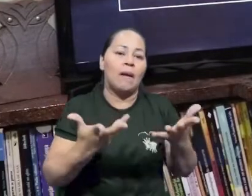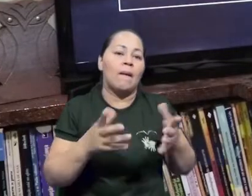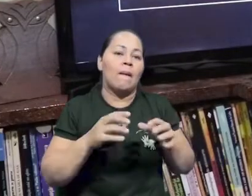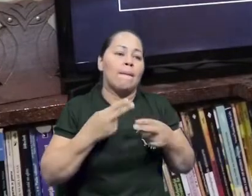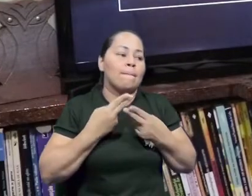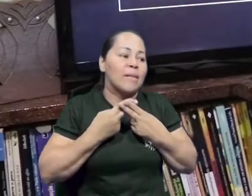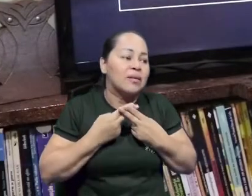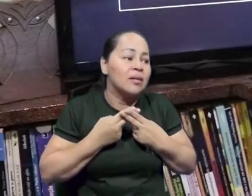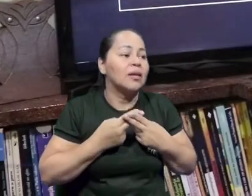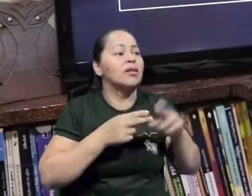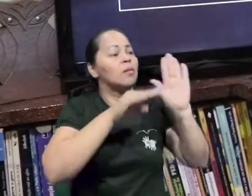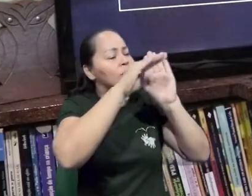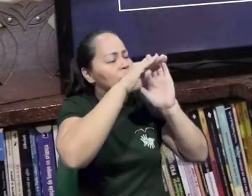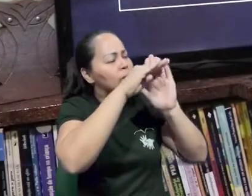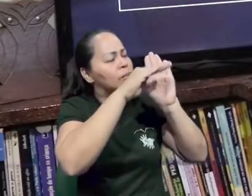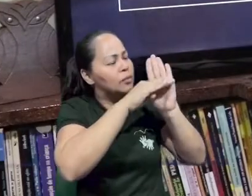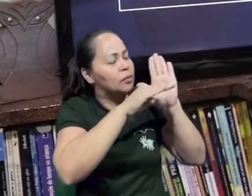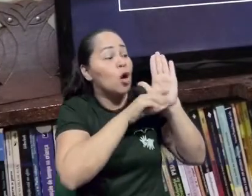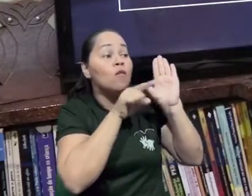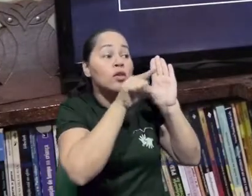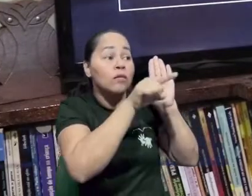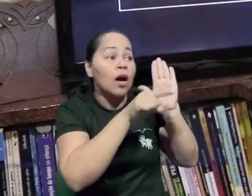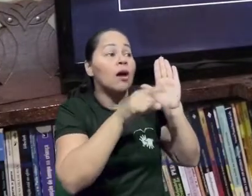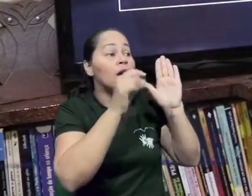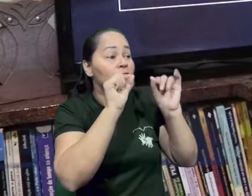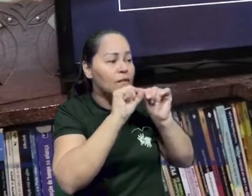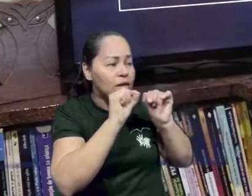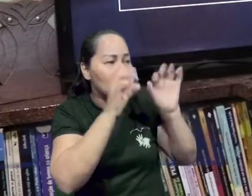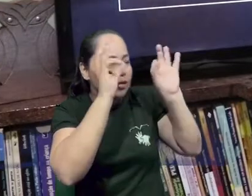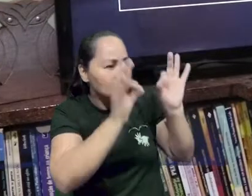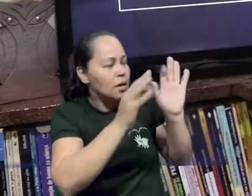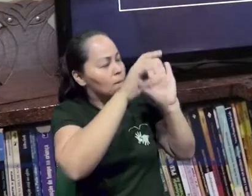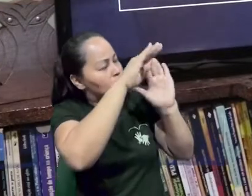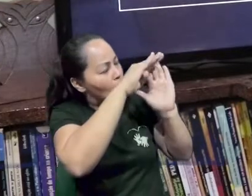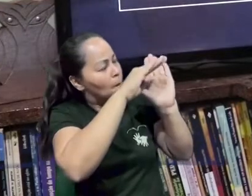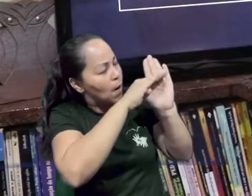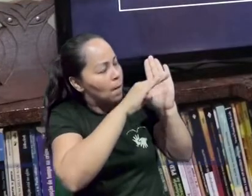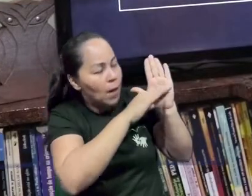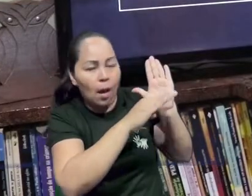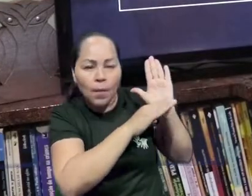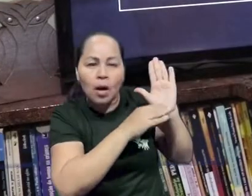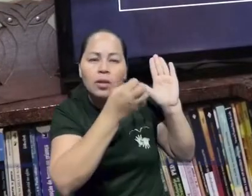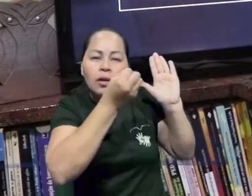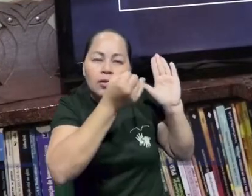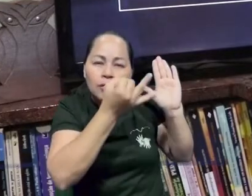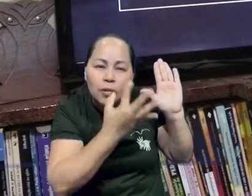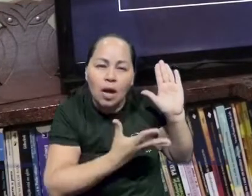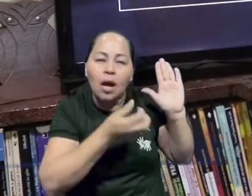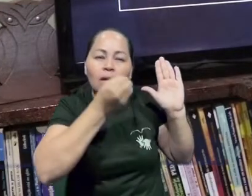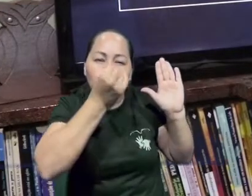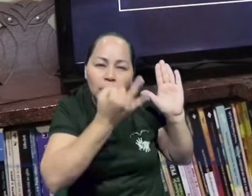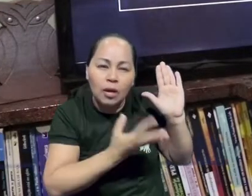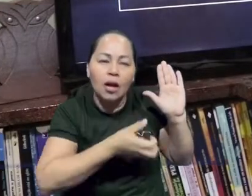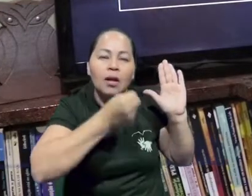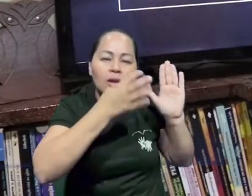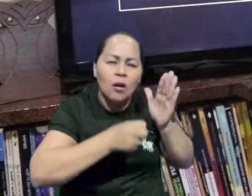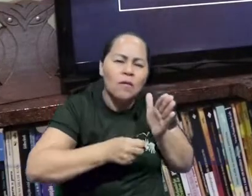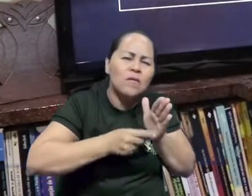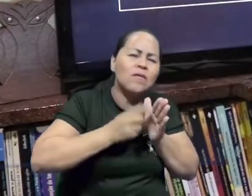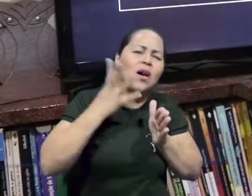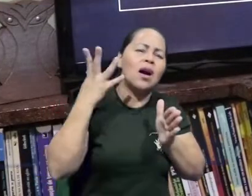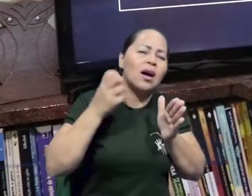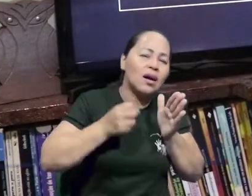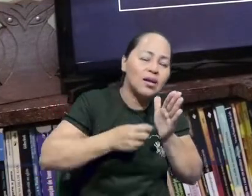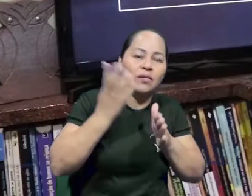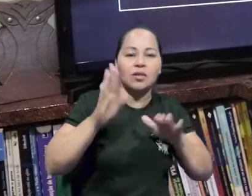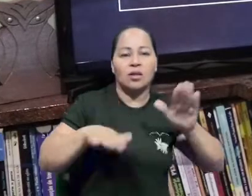essa rotina, explicar como é que faz. Muitas vezes, no caso de deficiência intelectual, a gente tem que explicar várias e várias vezes, de